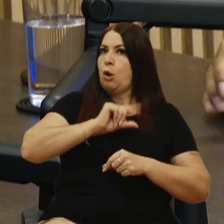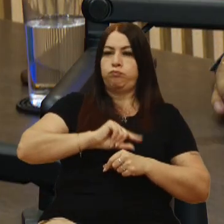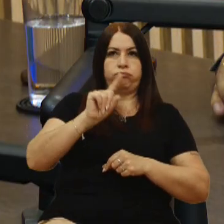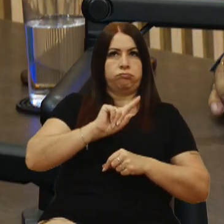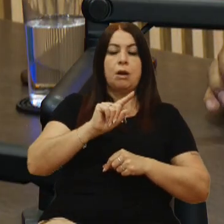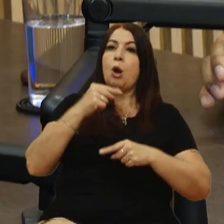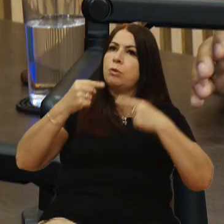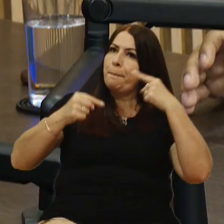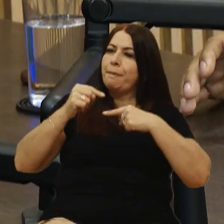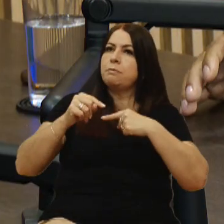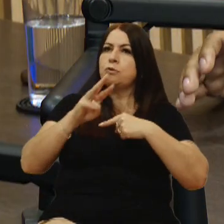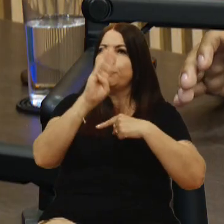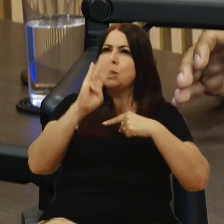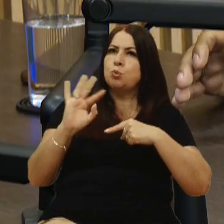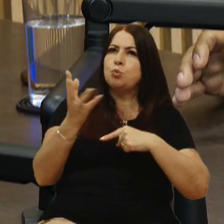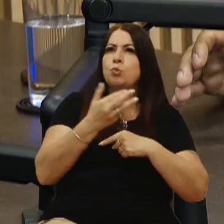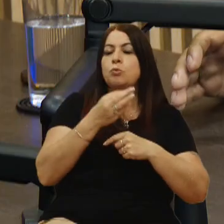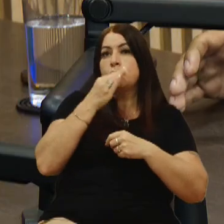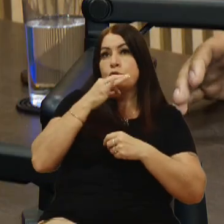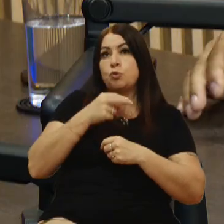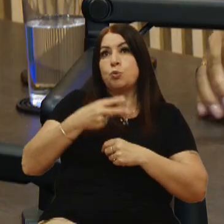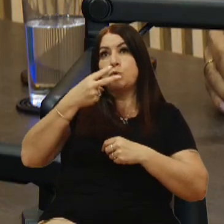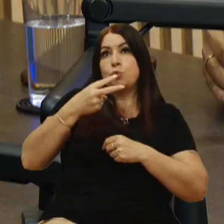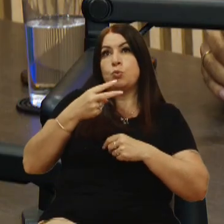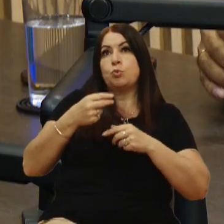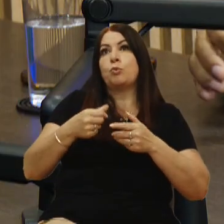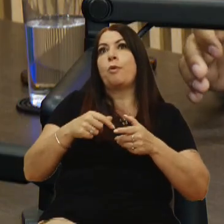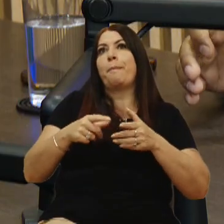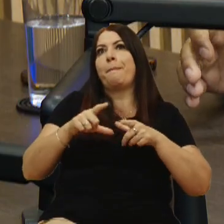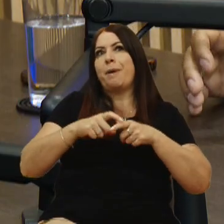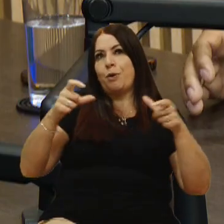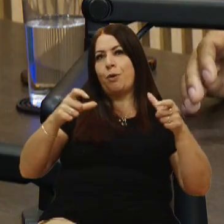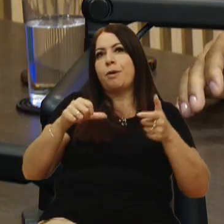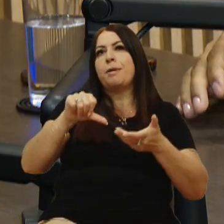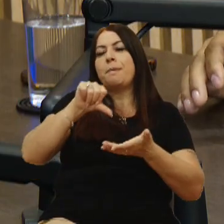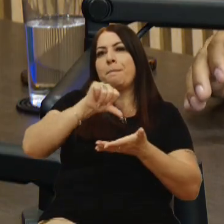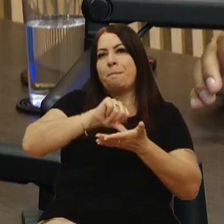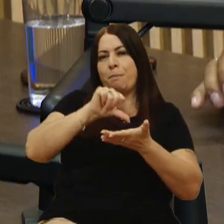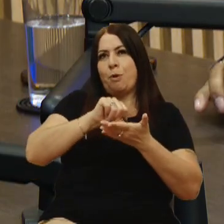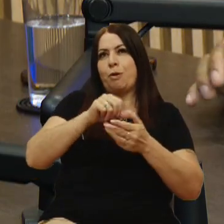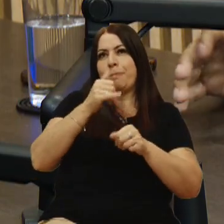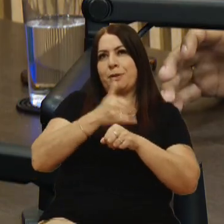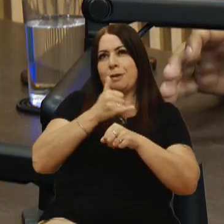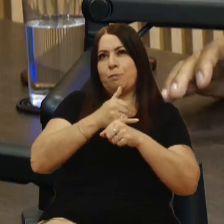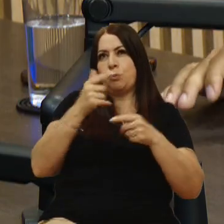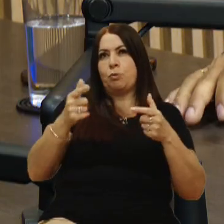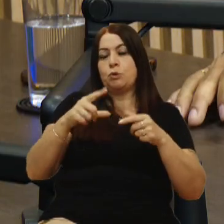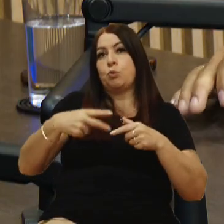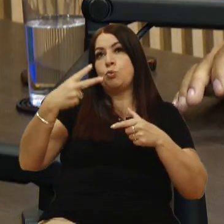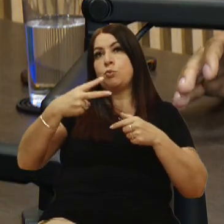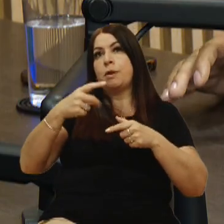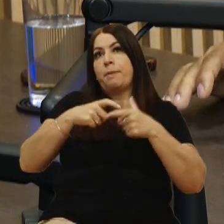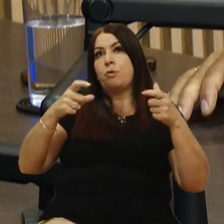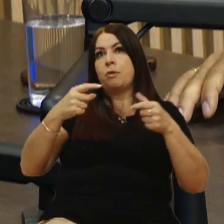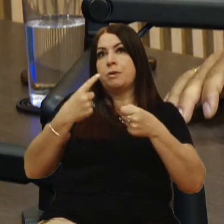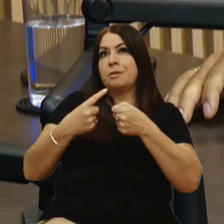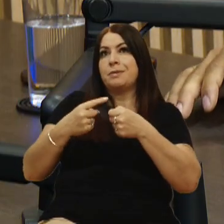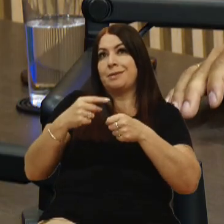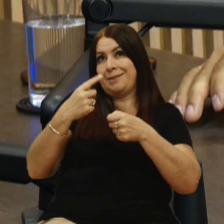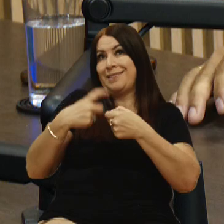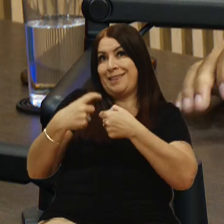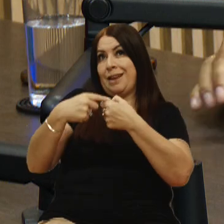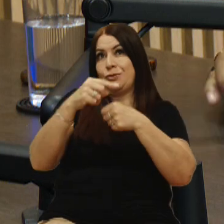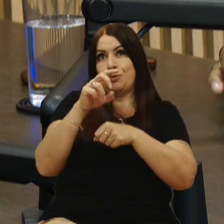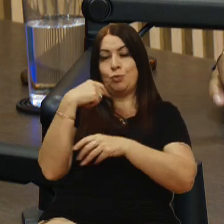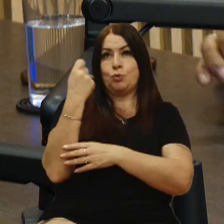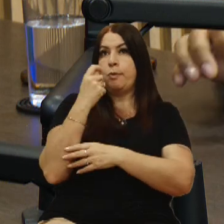Então, Caxias é o segundo polo metal mecânico, é a segunda maior cidade do estado, a gente não pode ficar de fora de um debate desse tamanho.